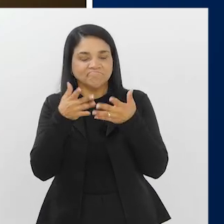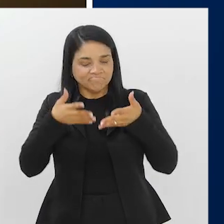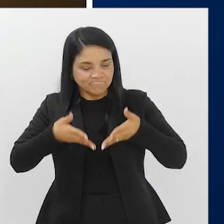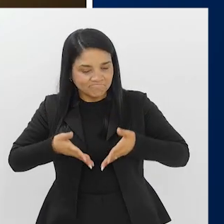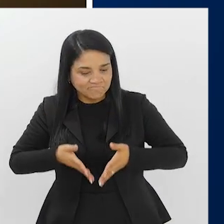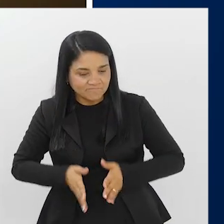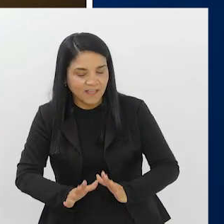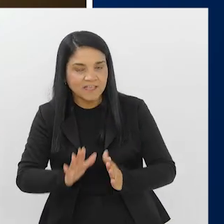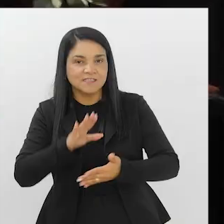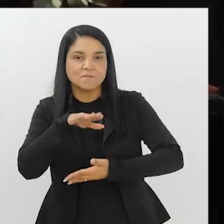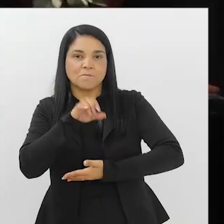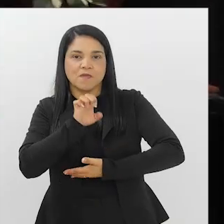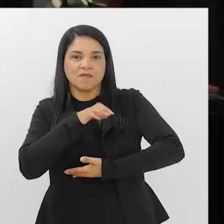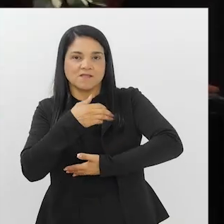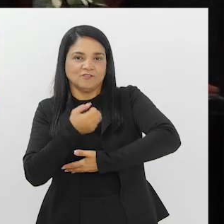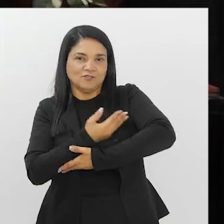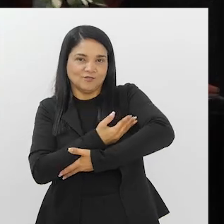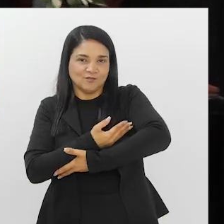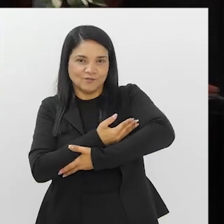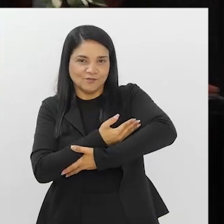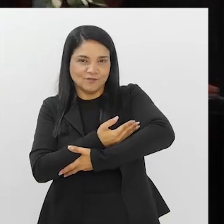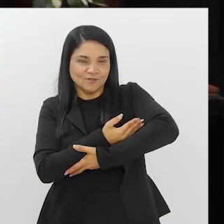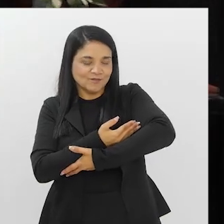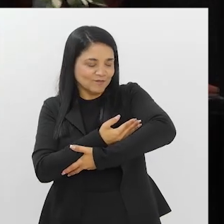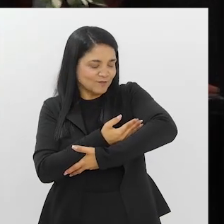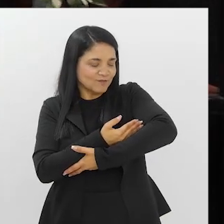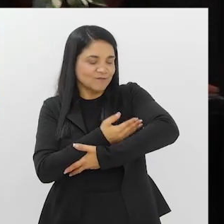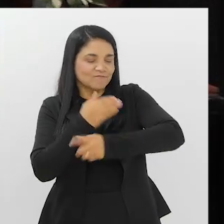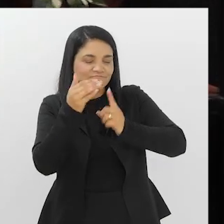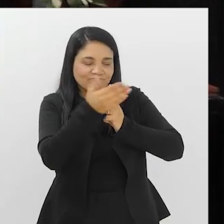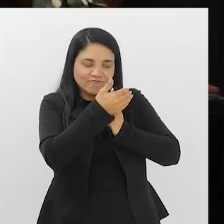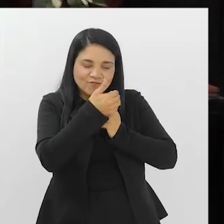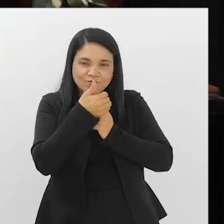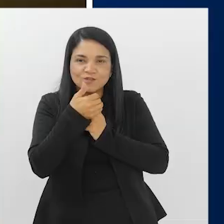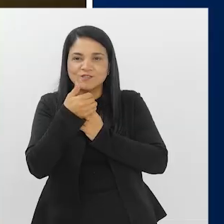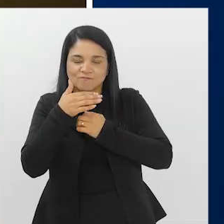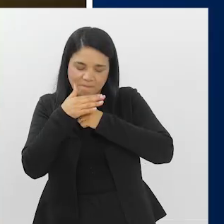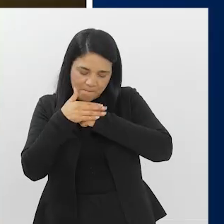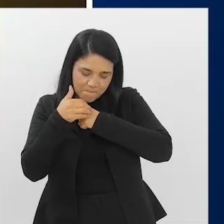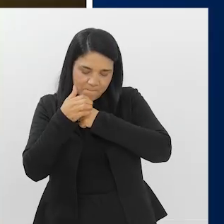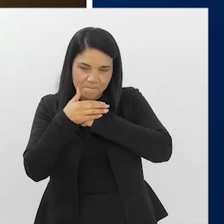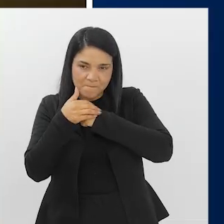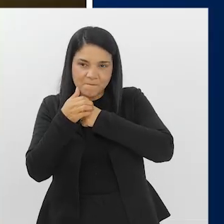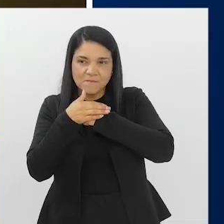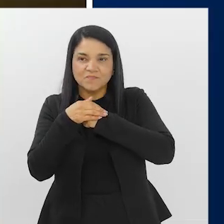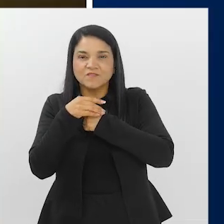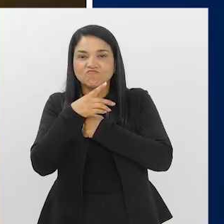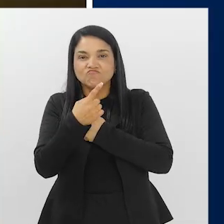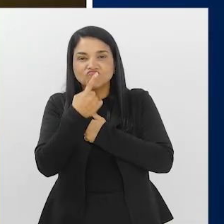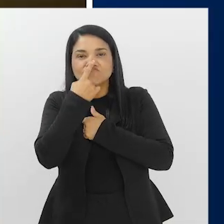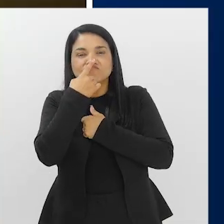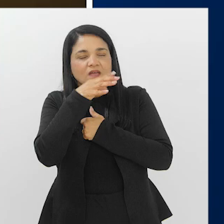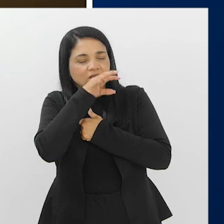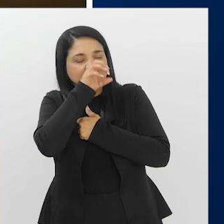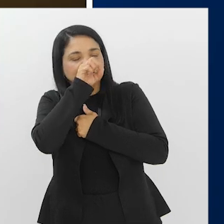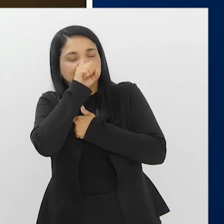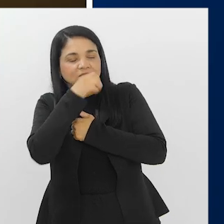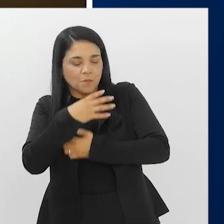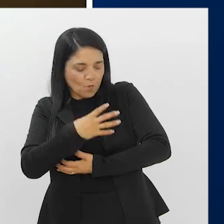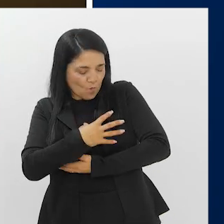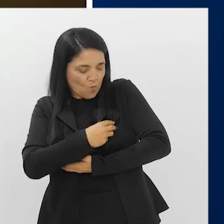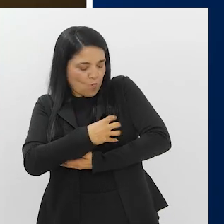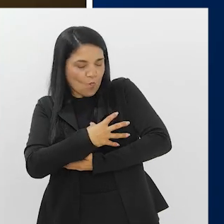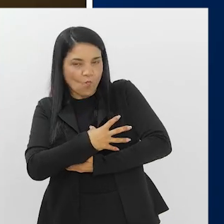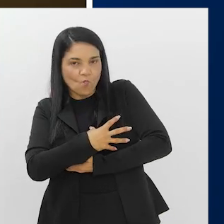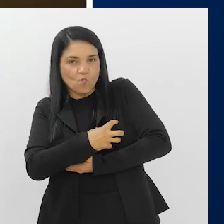a pele imediato, e que aí esse bebê vai ficar ali no contato pele a pele. Muitas das vezes ele vai se guiar pelo cheiro, né, que